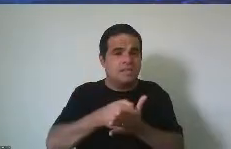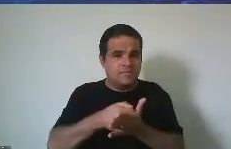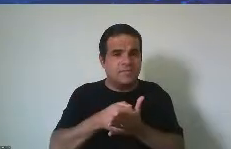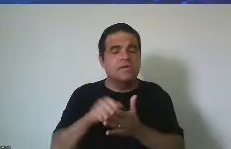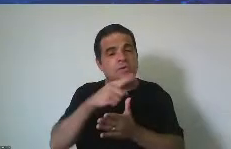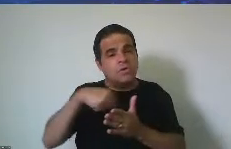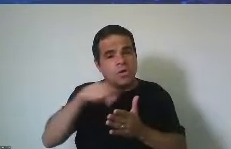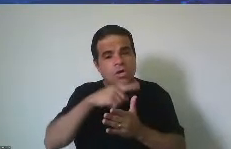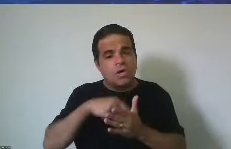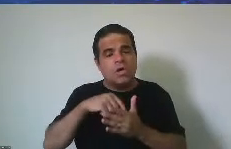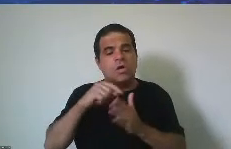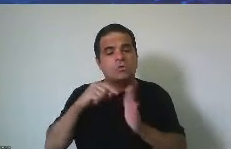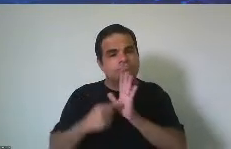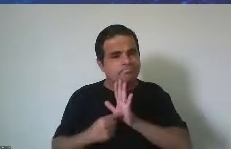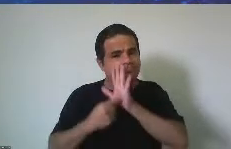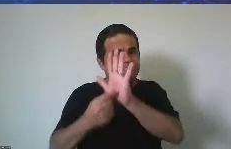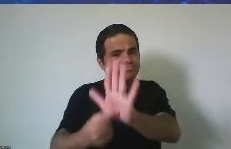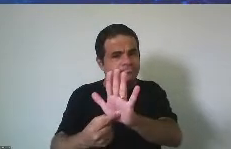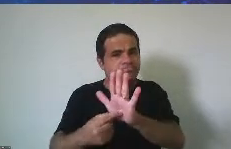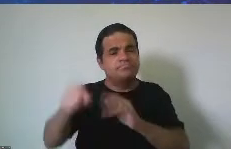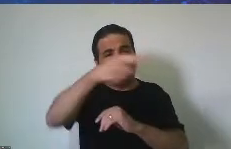oferta que apresentaríamos